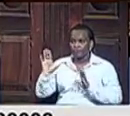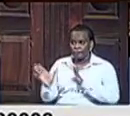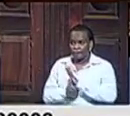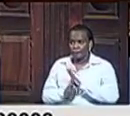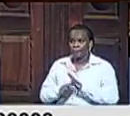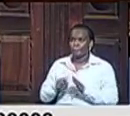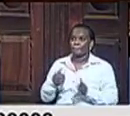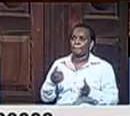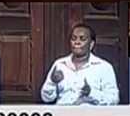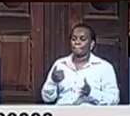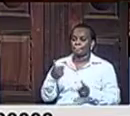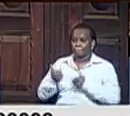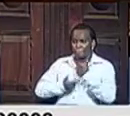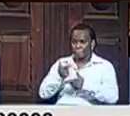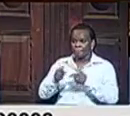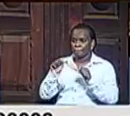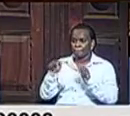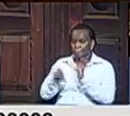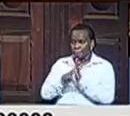a função do Legislativo